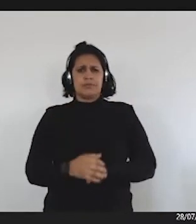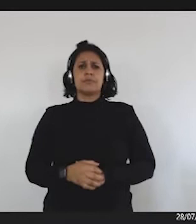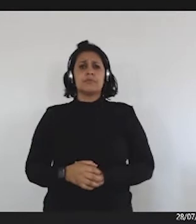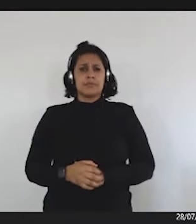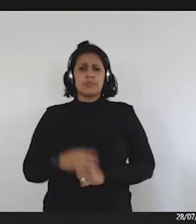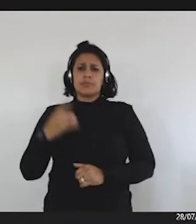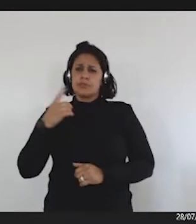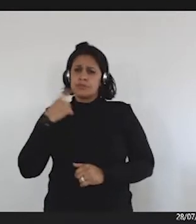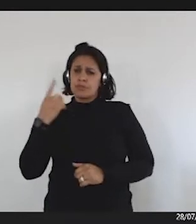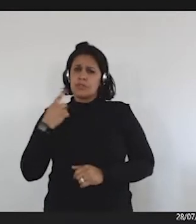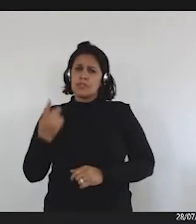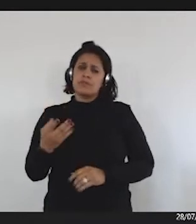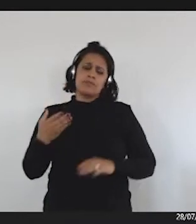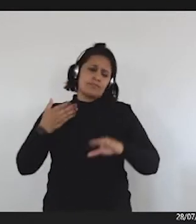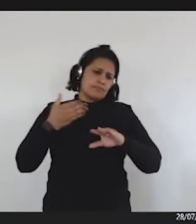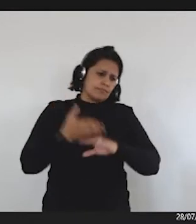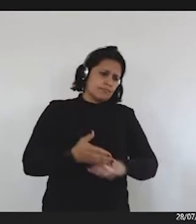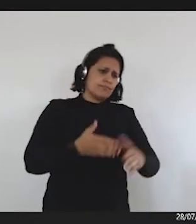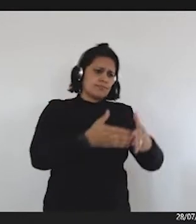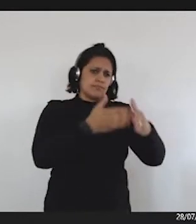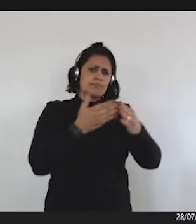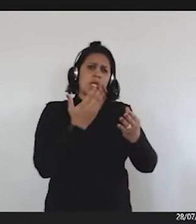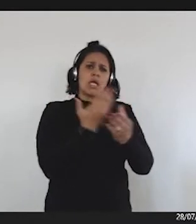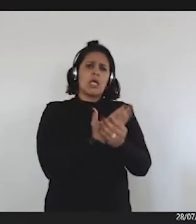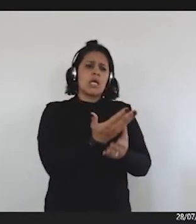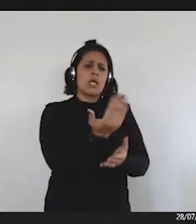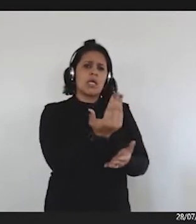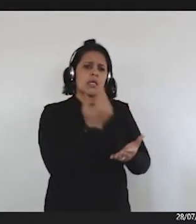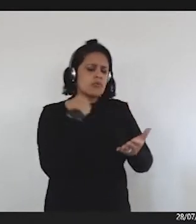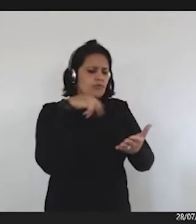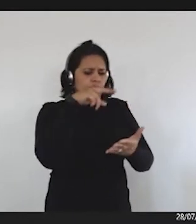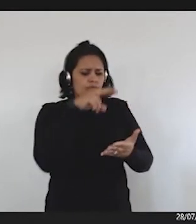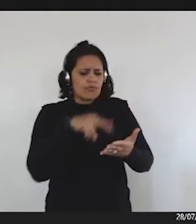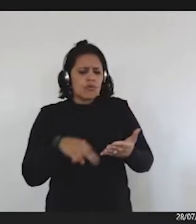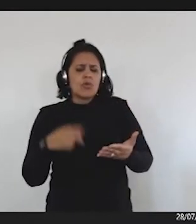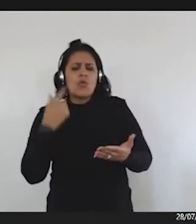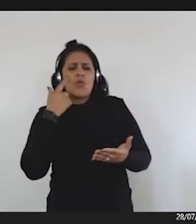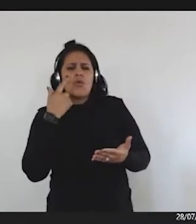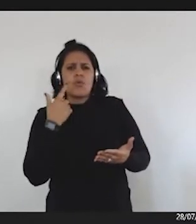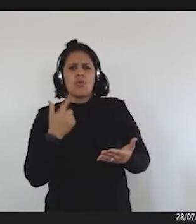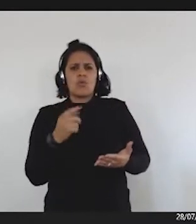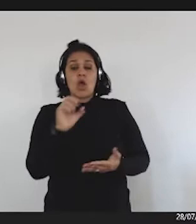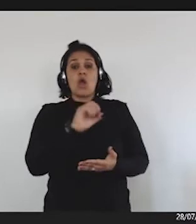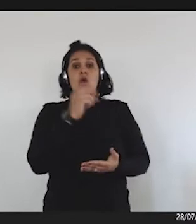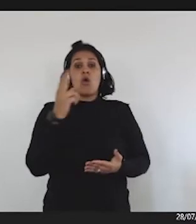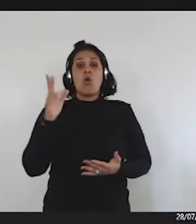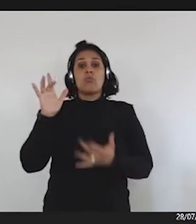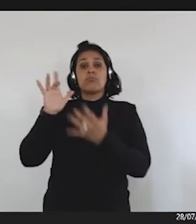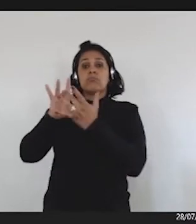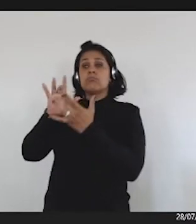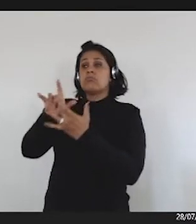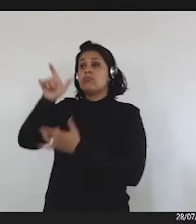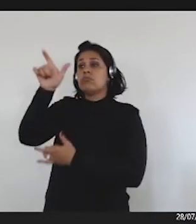dificuldade, muitas vezes, de ter acesso ao seu cliente que está preso, ou